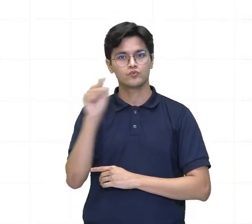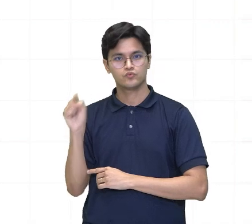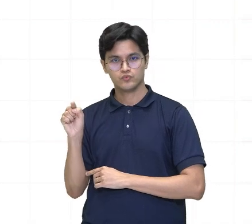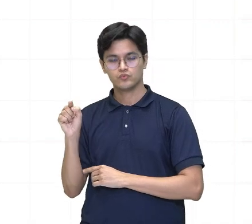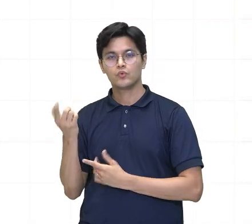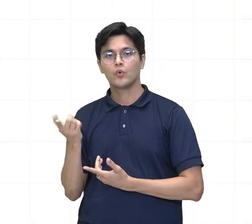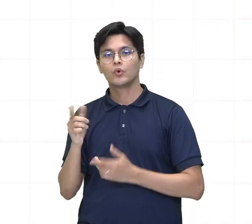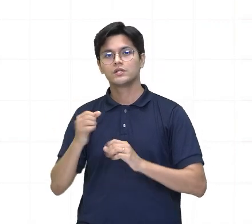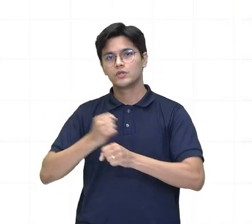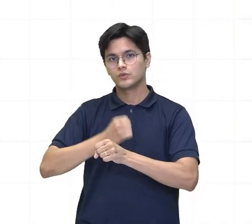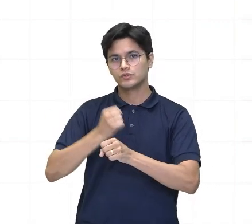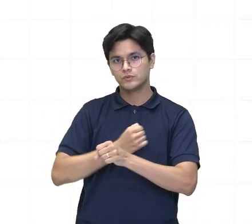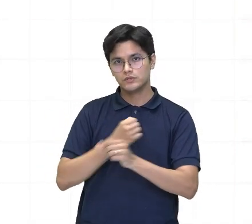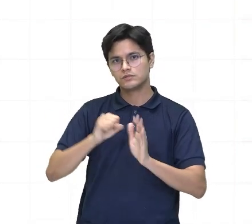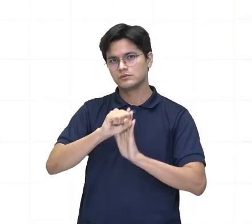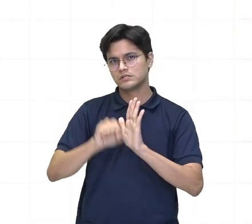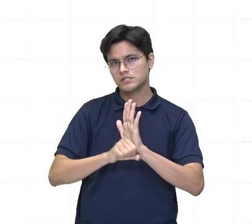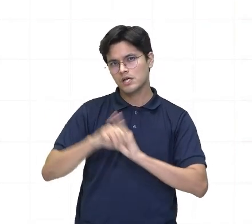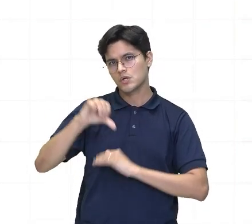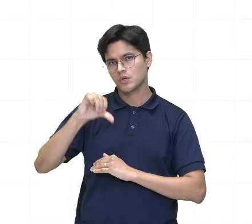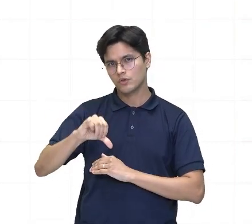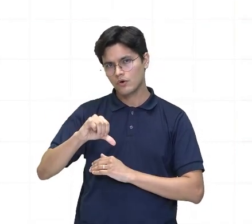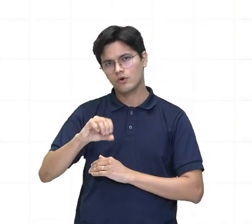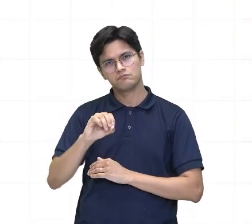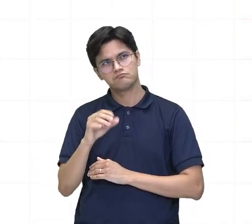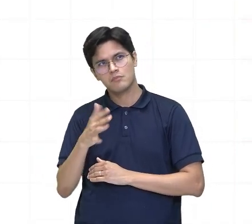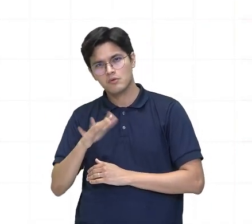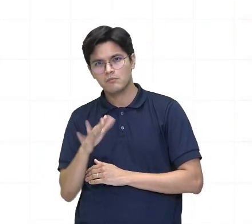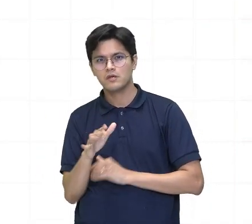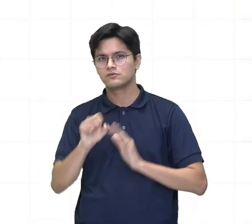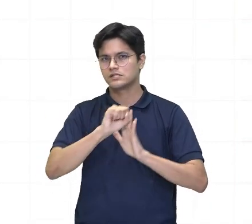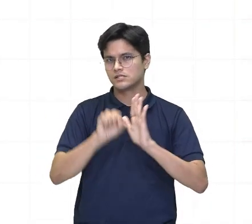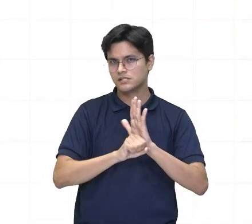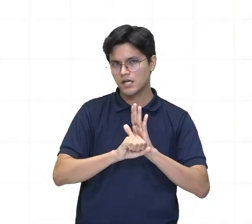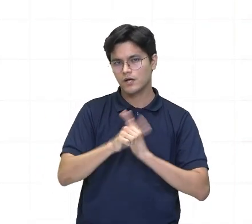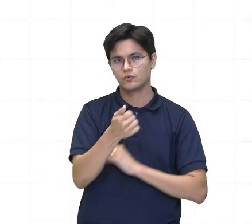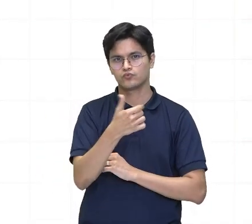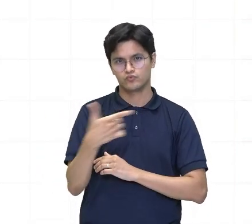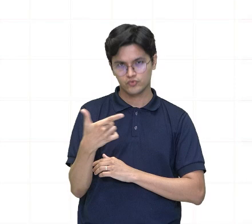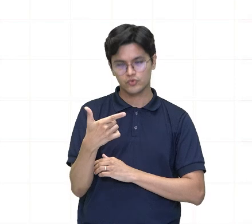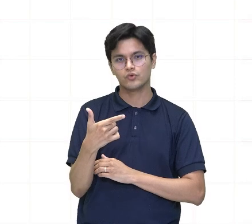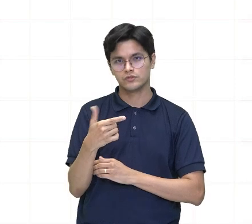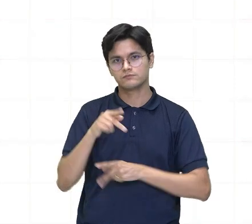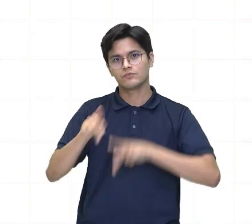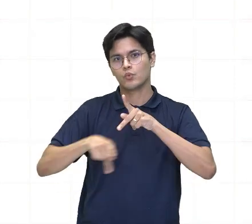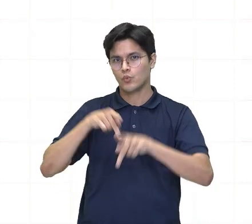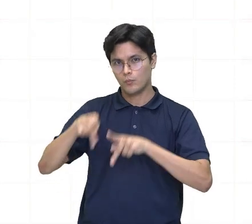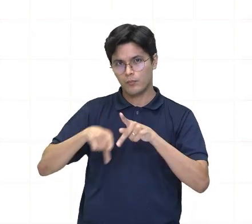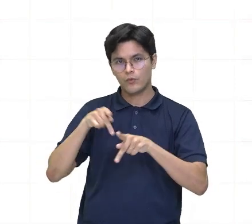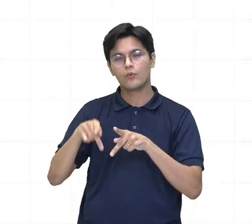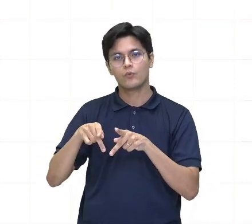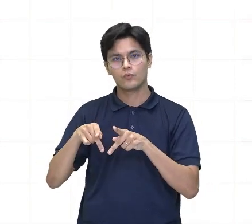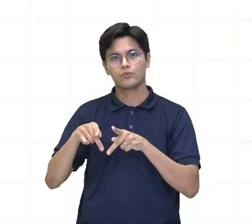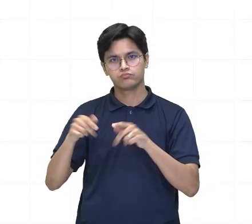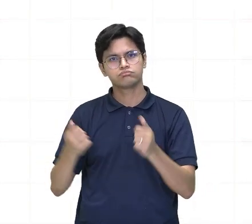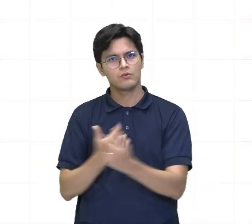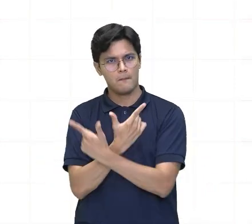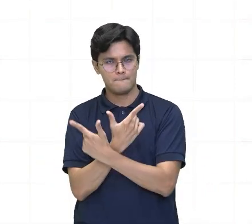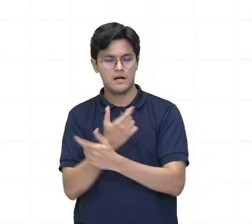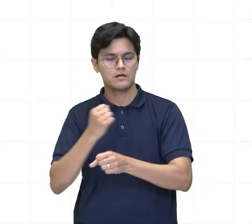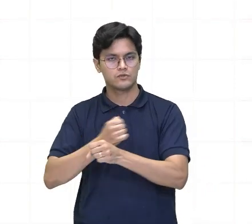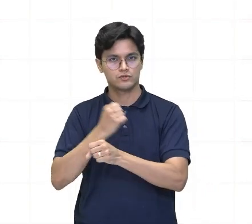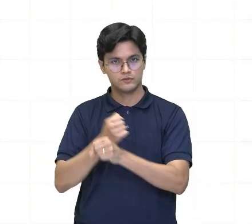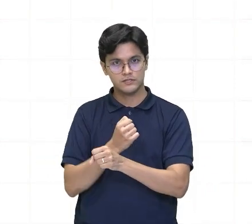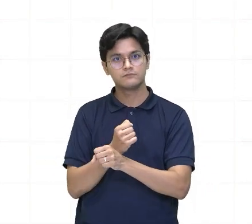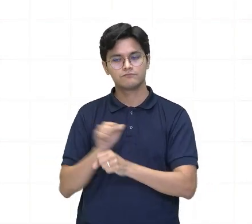por volta do século IX ao século XII, mais ou menos, pelos maias. Então, essas duas imagens também fazem